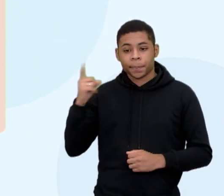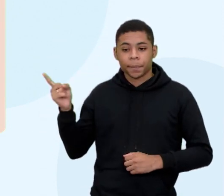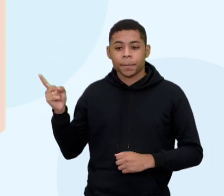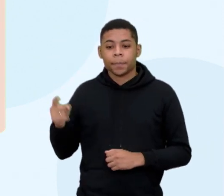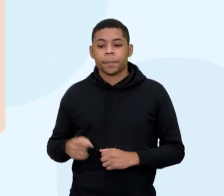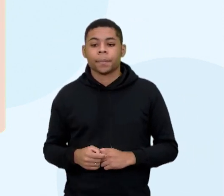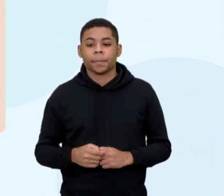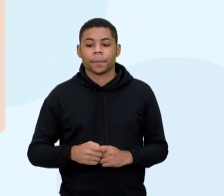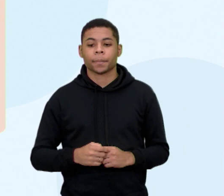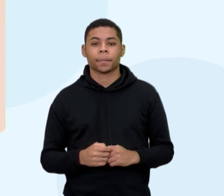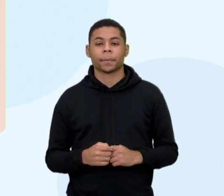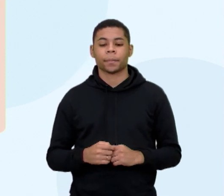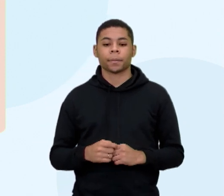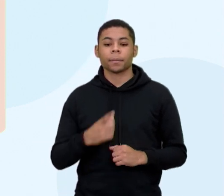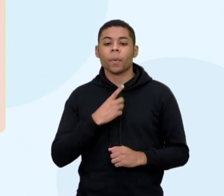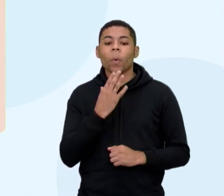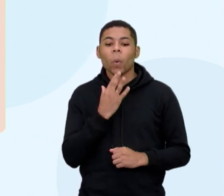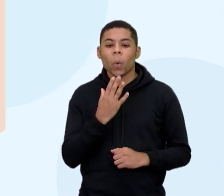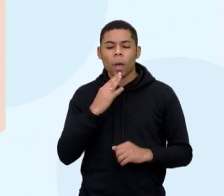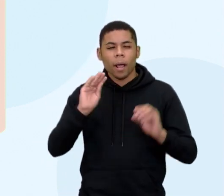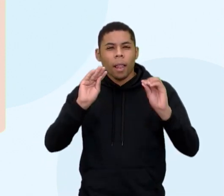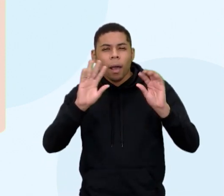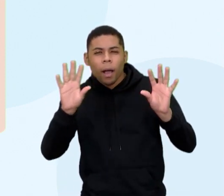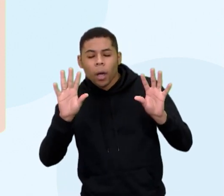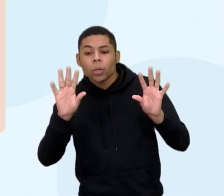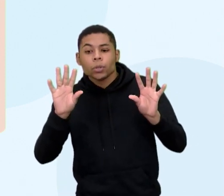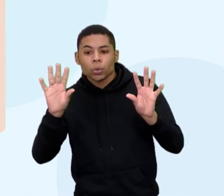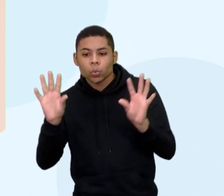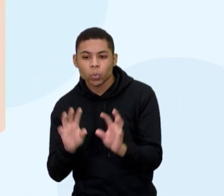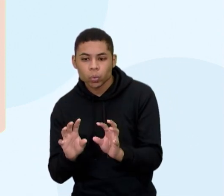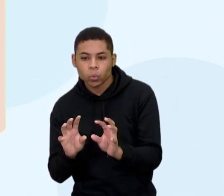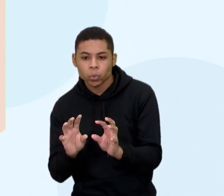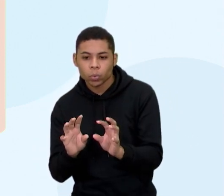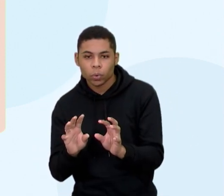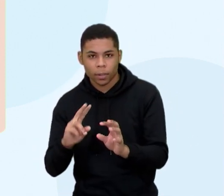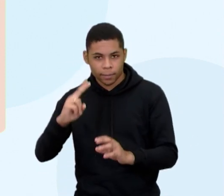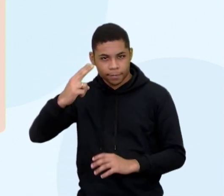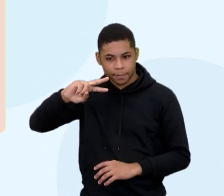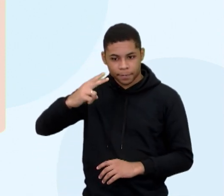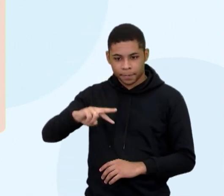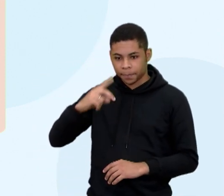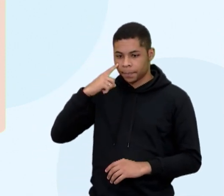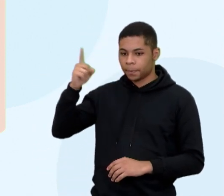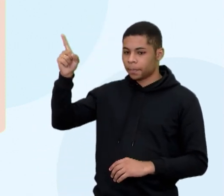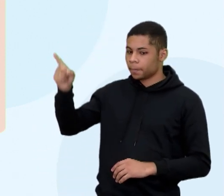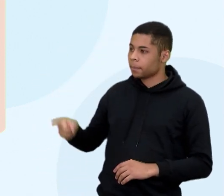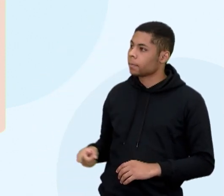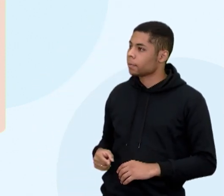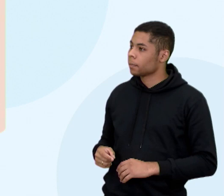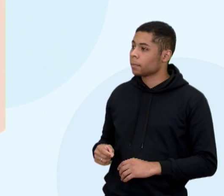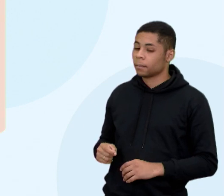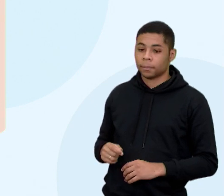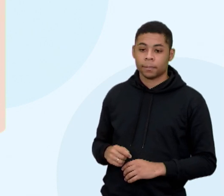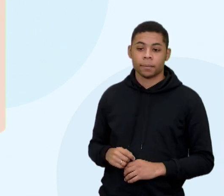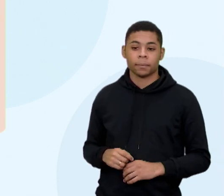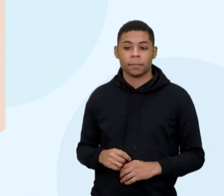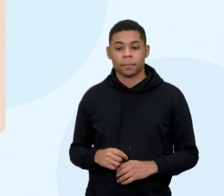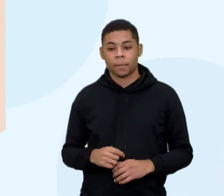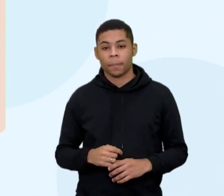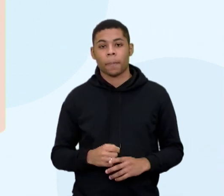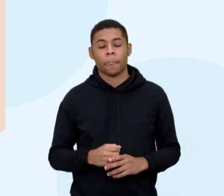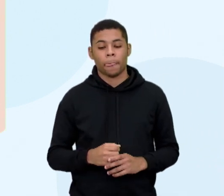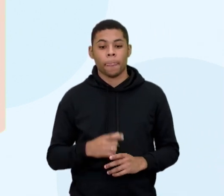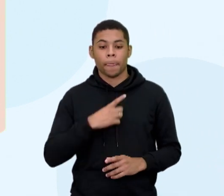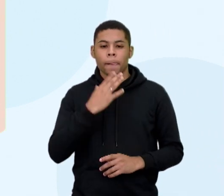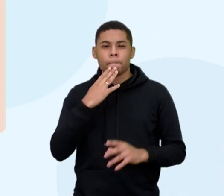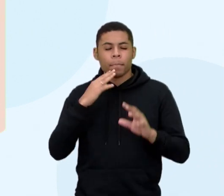né, uma coloração mais clara e uma coloração mais escura, né, aí para vocês está aparecendo o azul. Então nós temos aí a